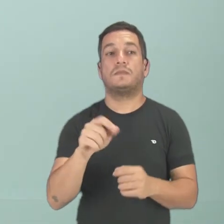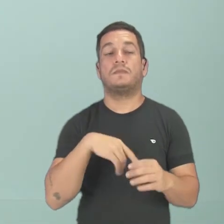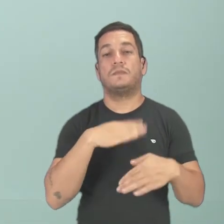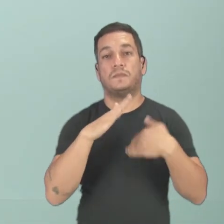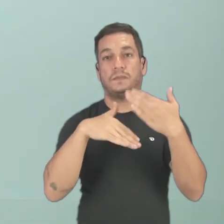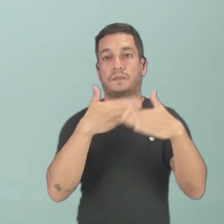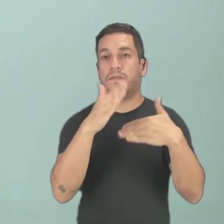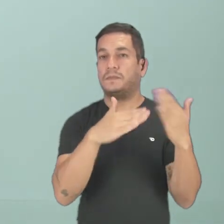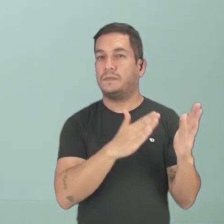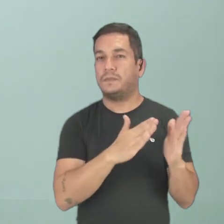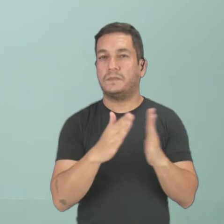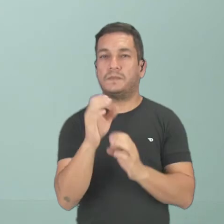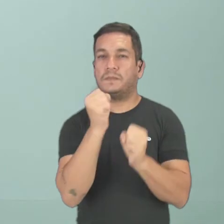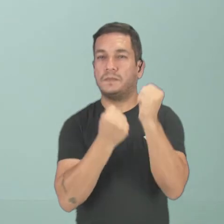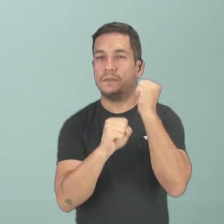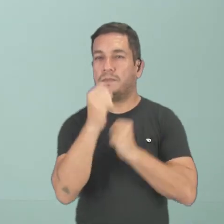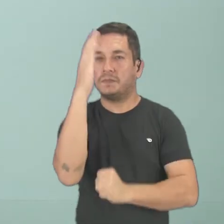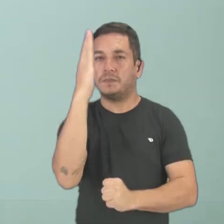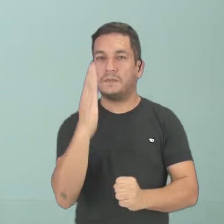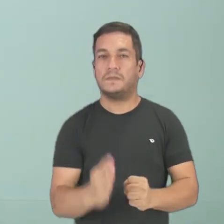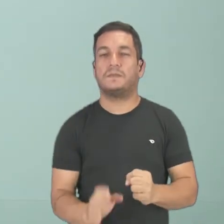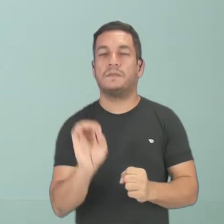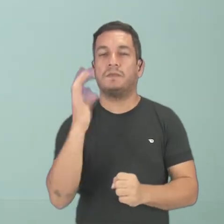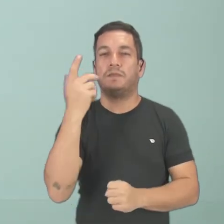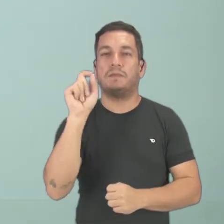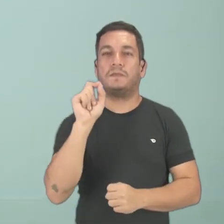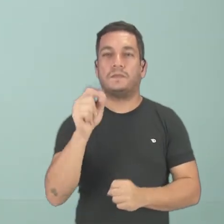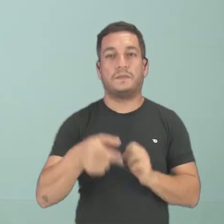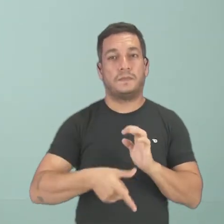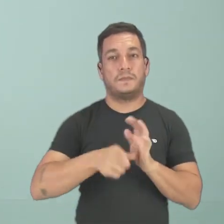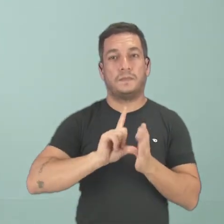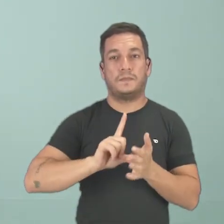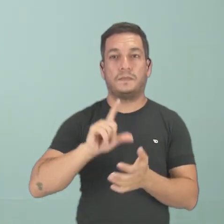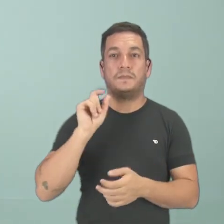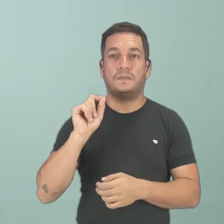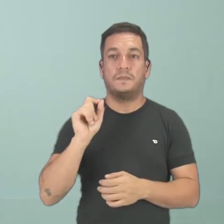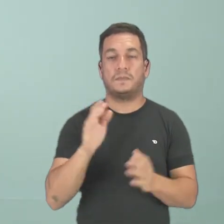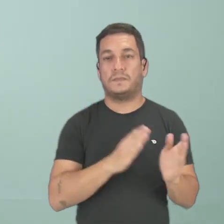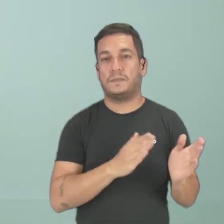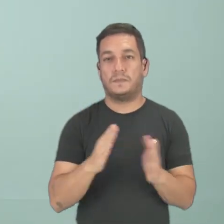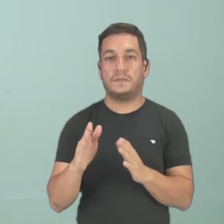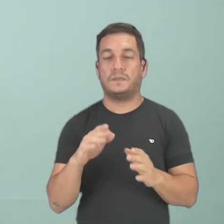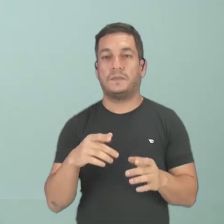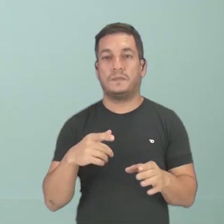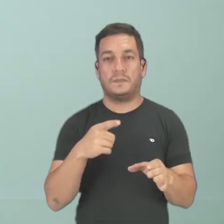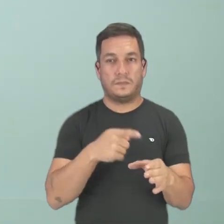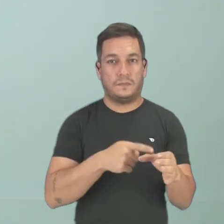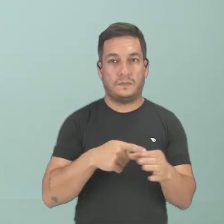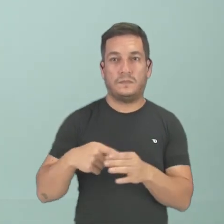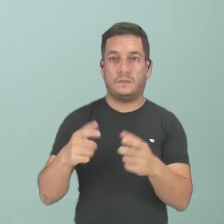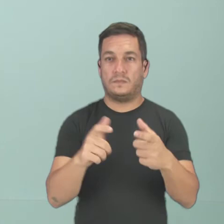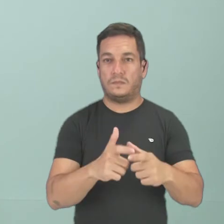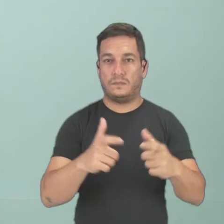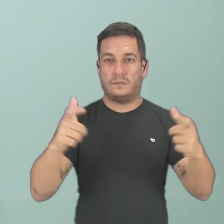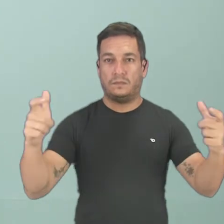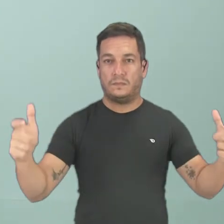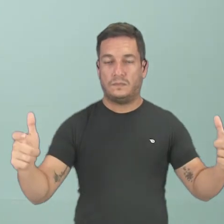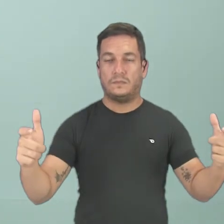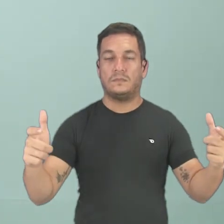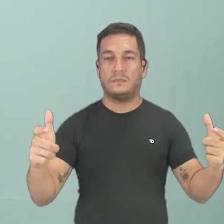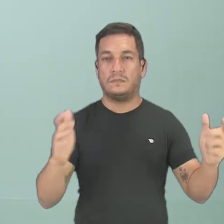de industrialização do Brasil, ele aconteceu muito antes do processo de urbanização. O processo